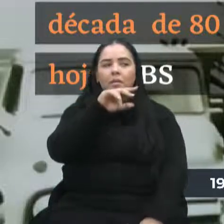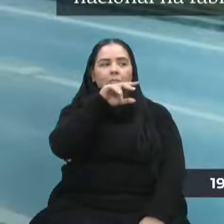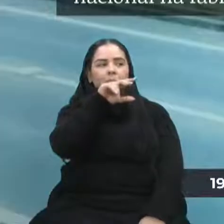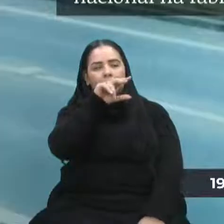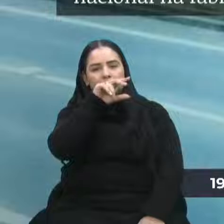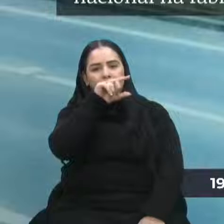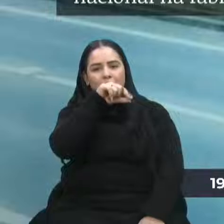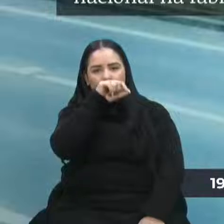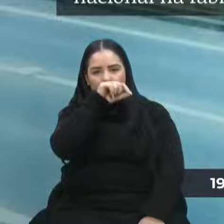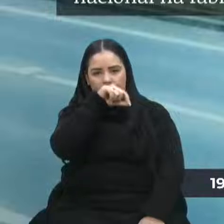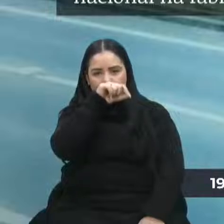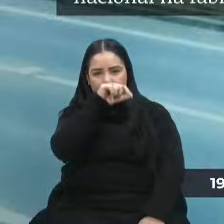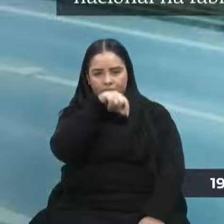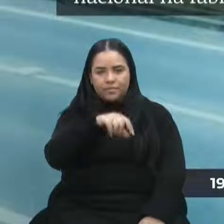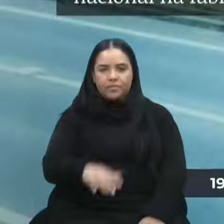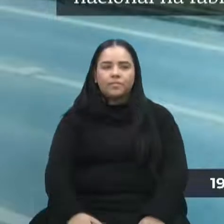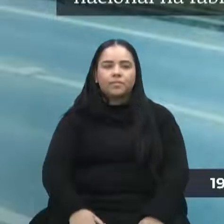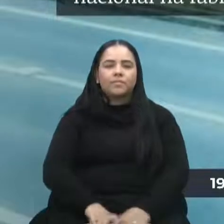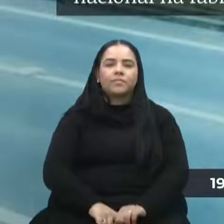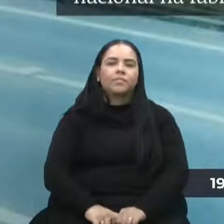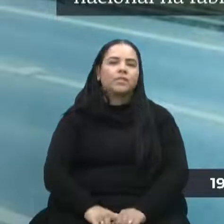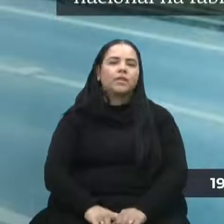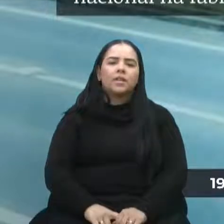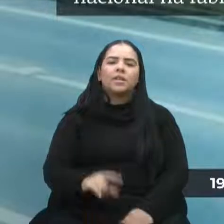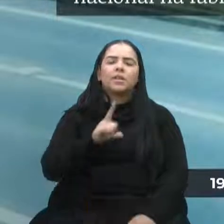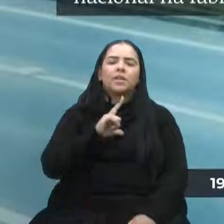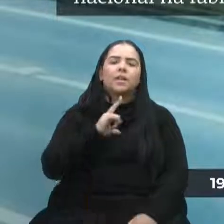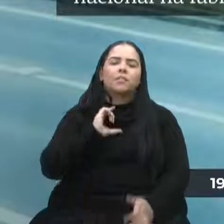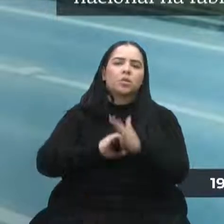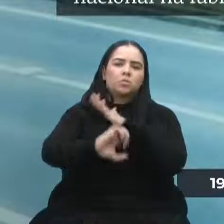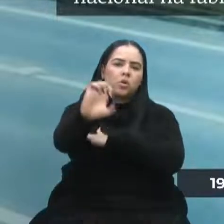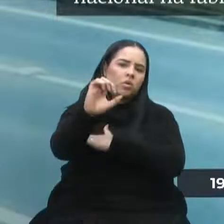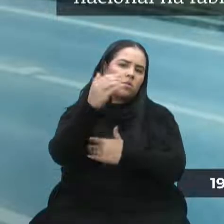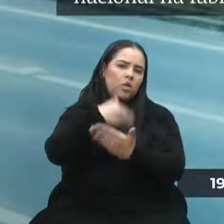peru. E exportam para todo o país, né?